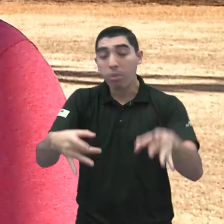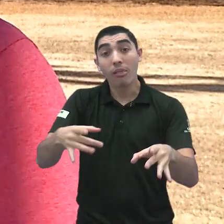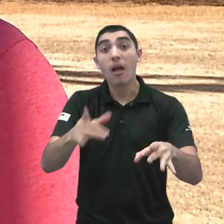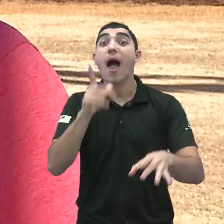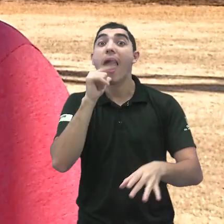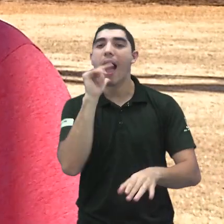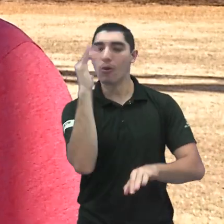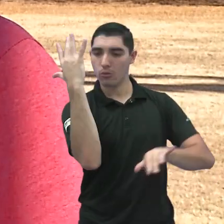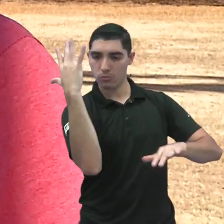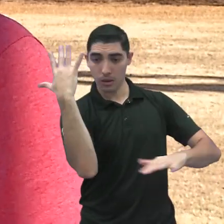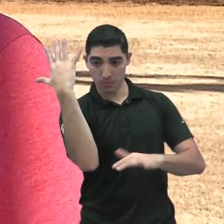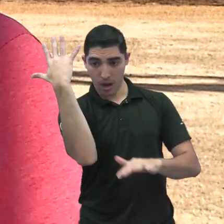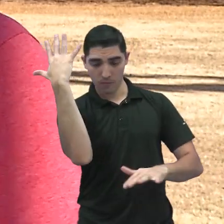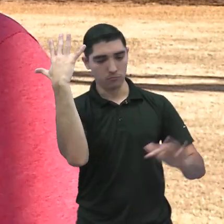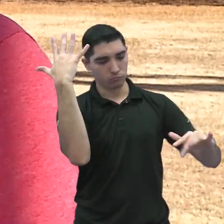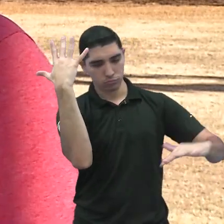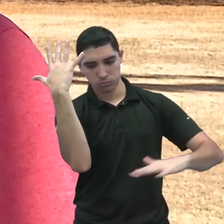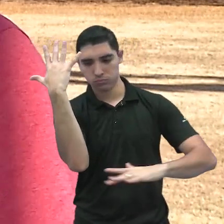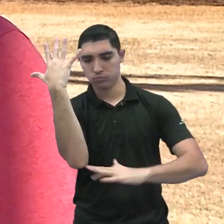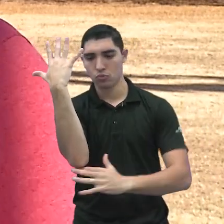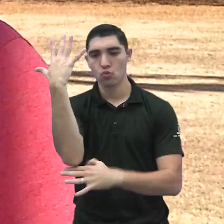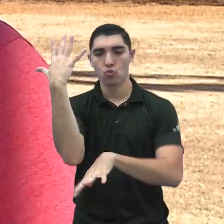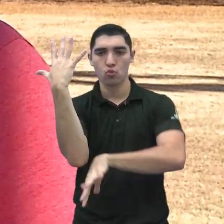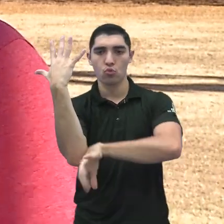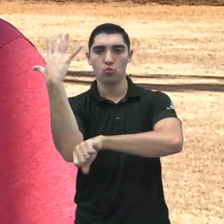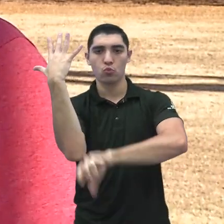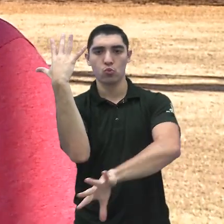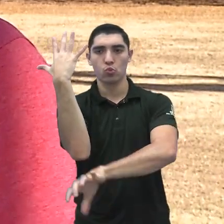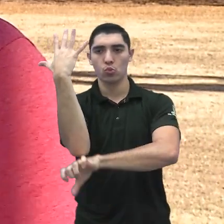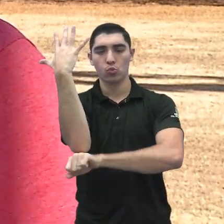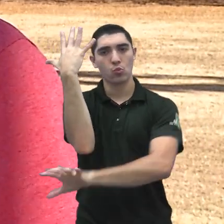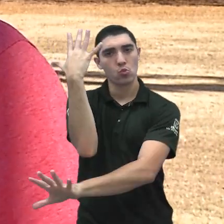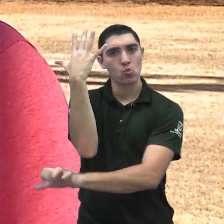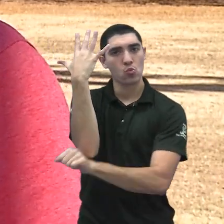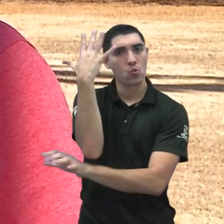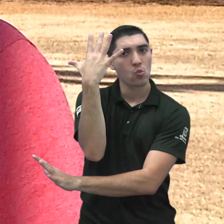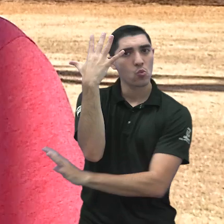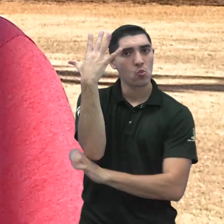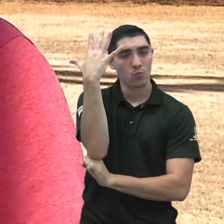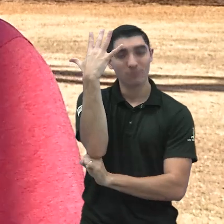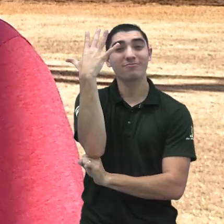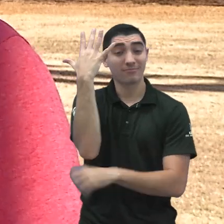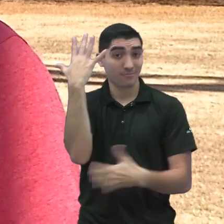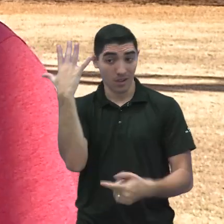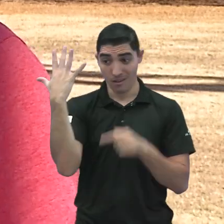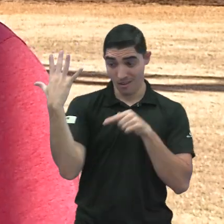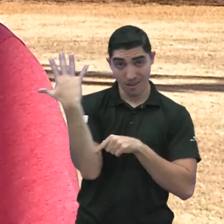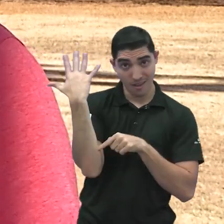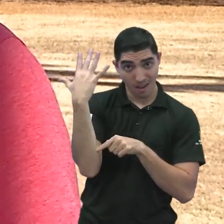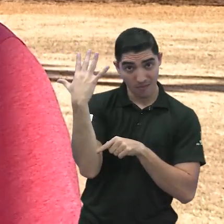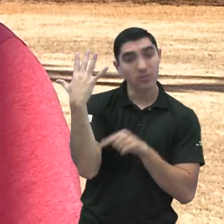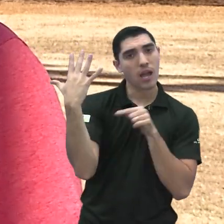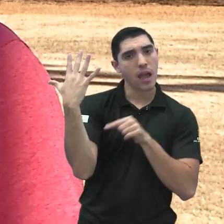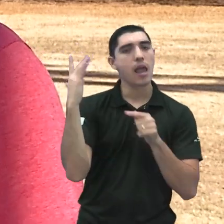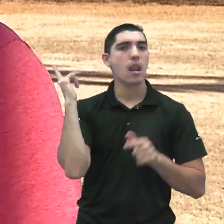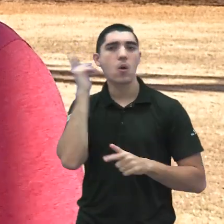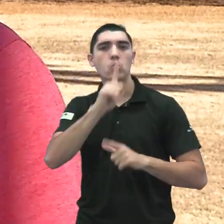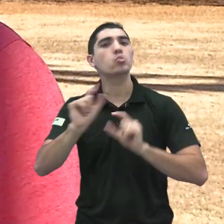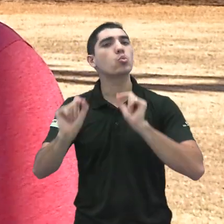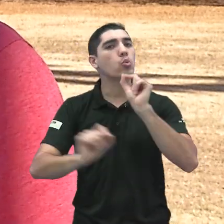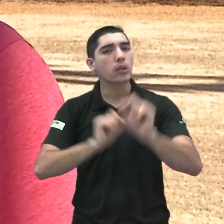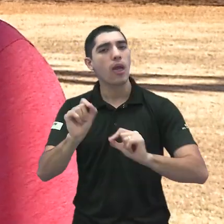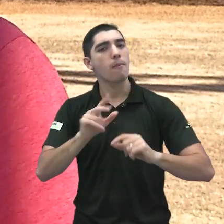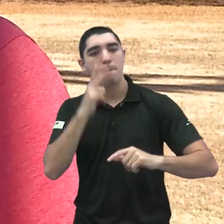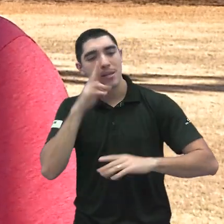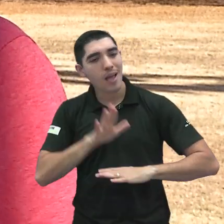calçadas ou pelas vias, causando até enchentes, esses problemas de inundação. Então as árvores, além de tudo, de todo